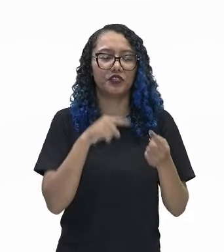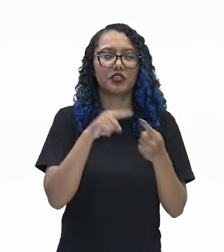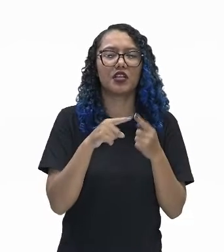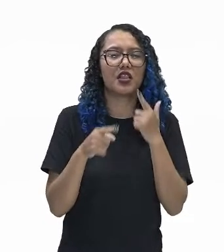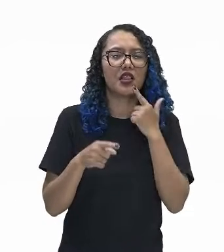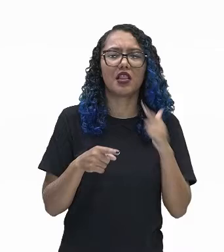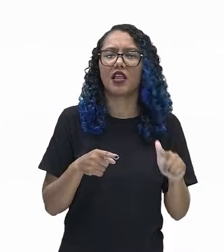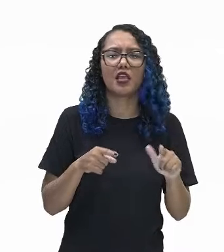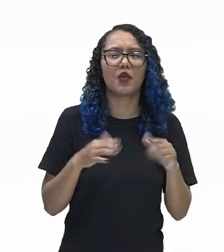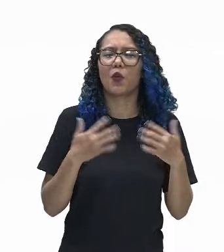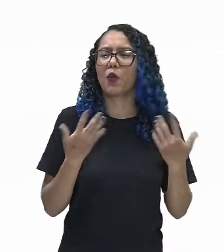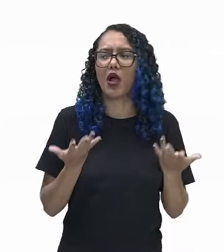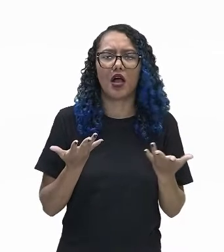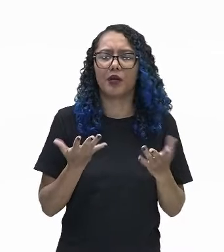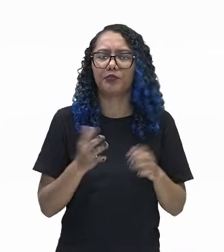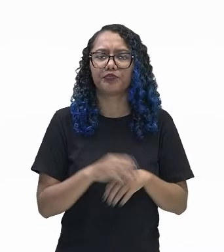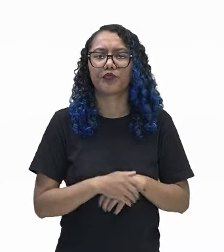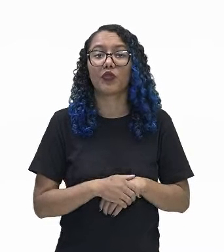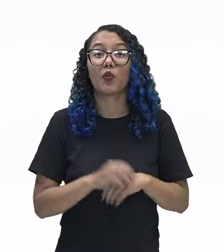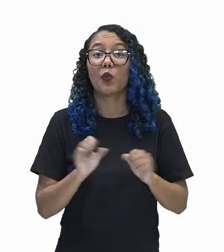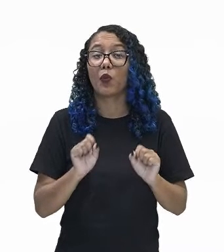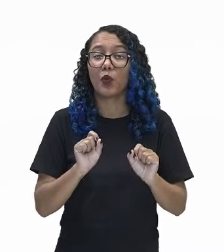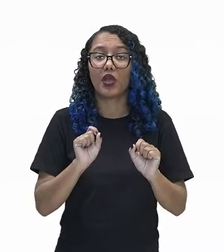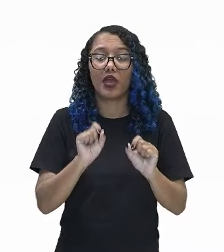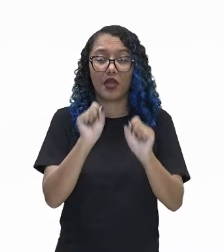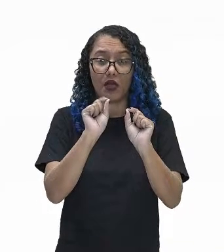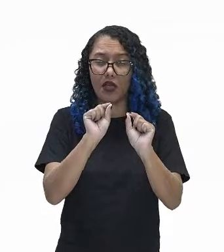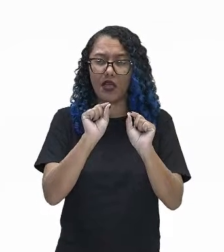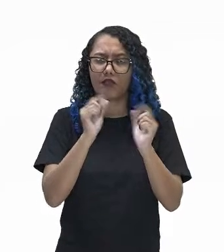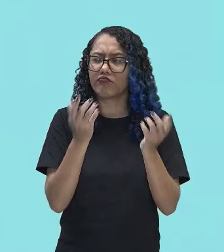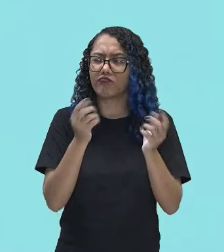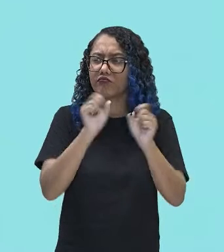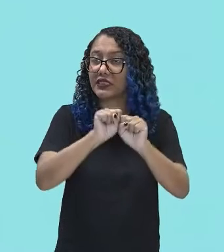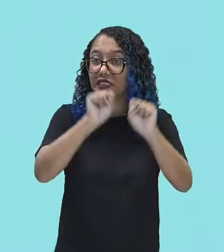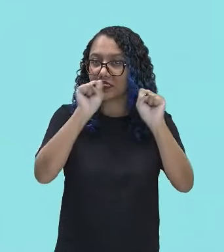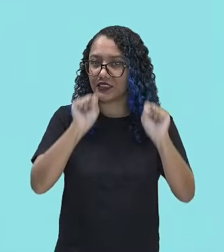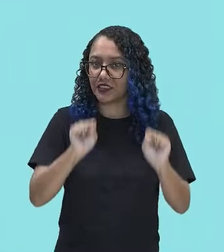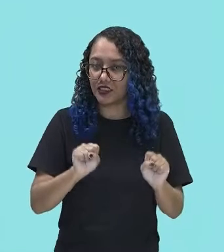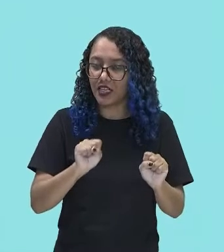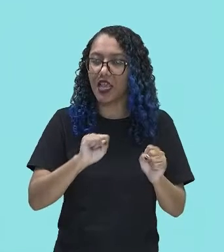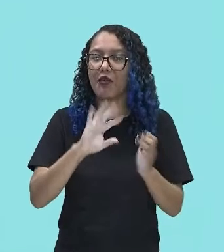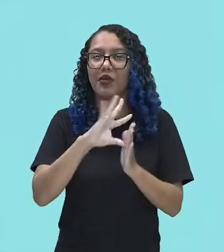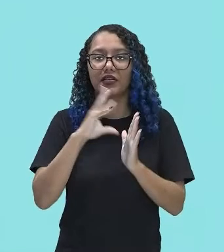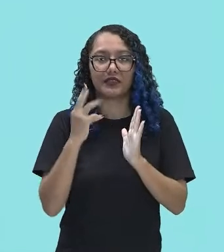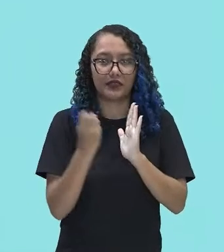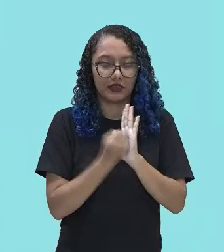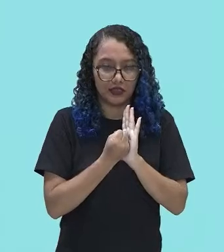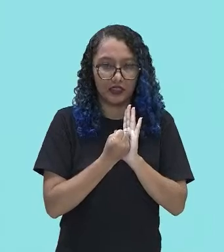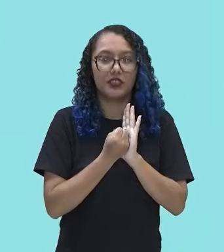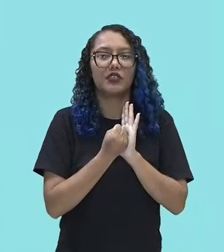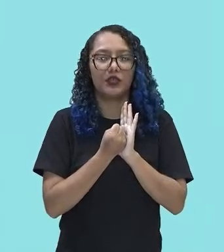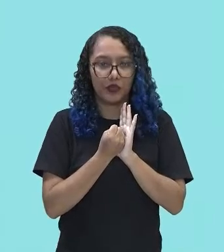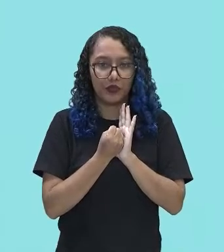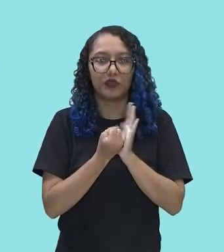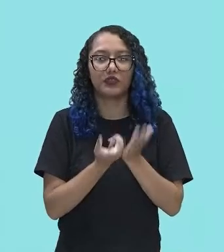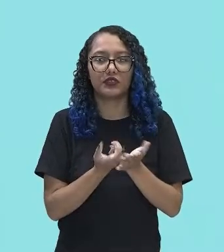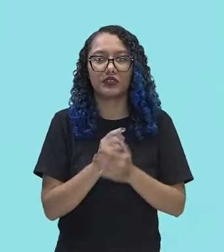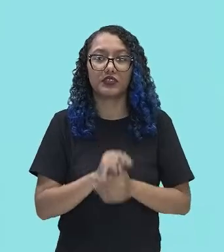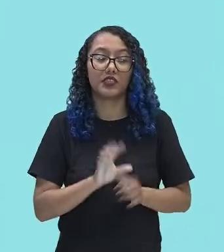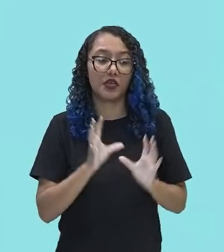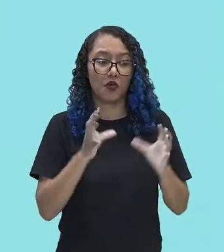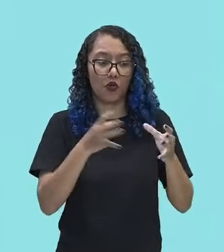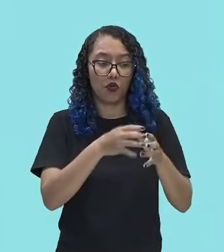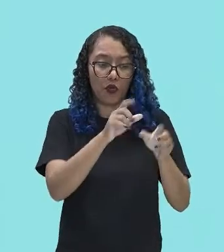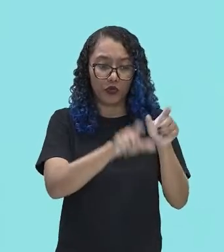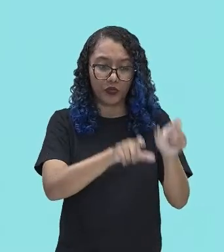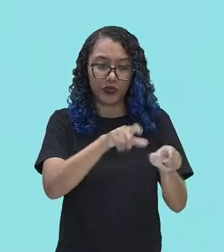veja que é um sinal, né? Um sistema de sinais, tá? E aí ele fala aí que é comum a todos os indivíduos.